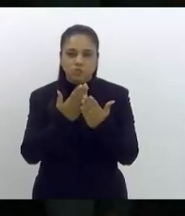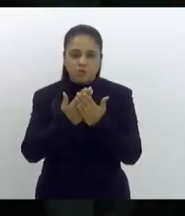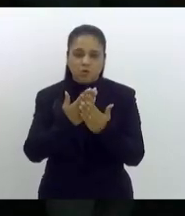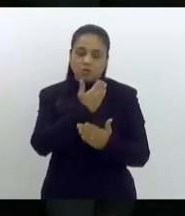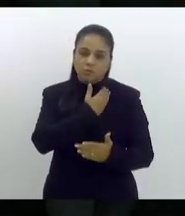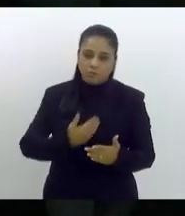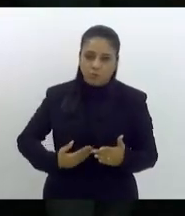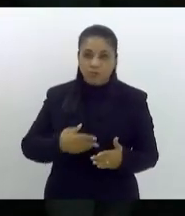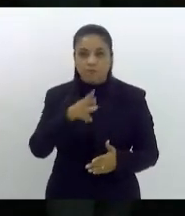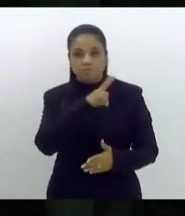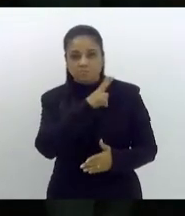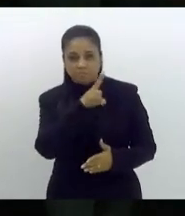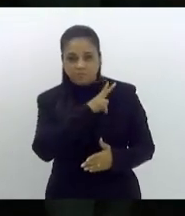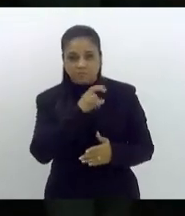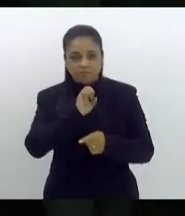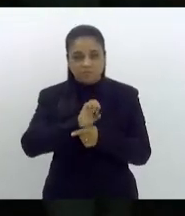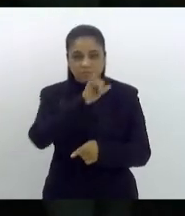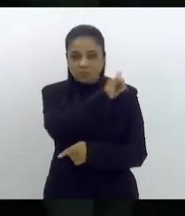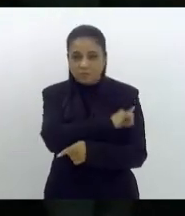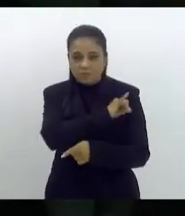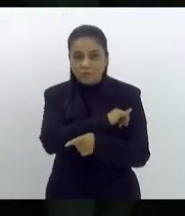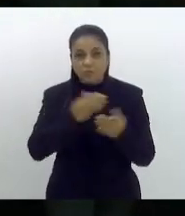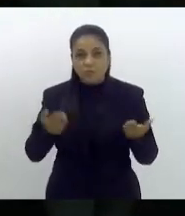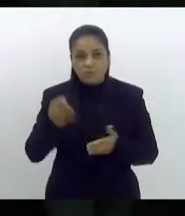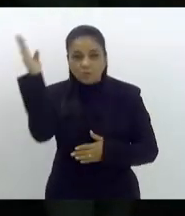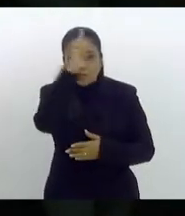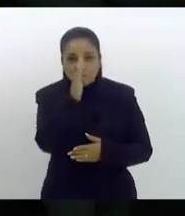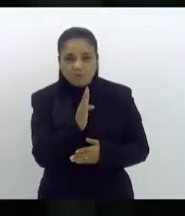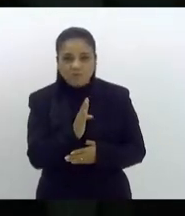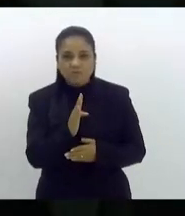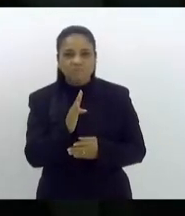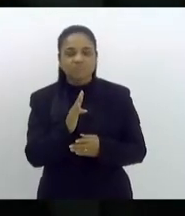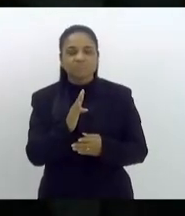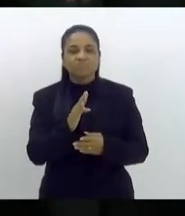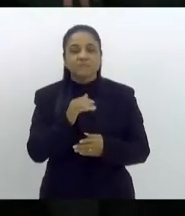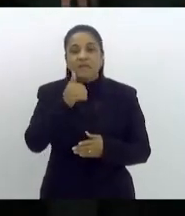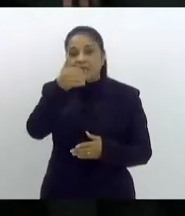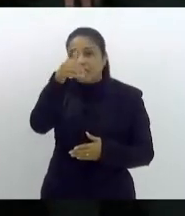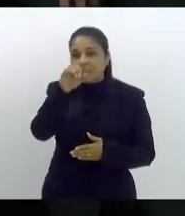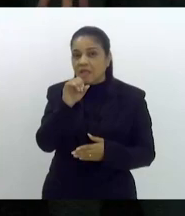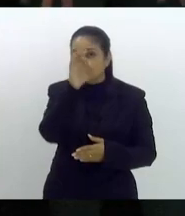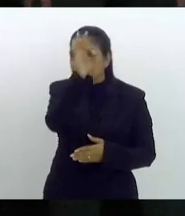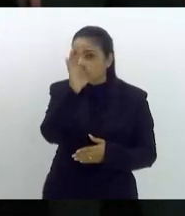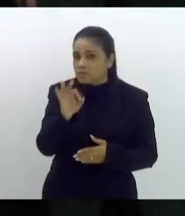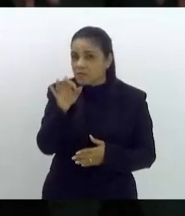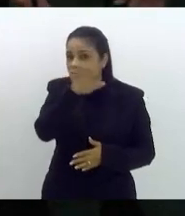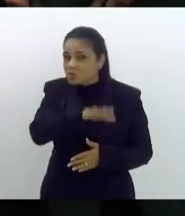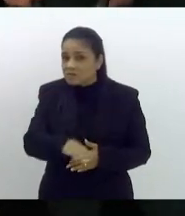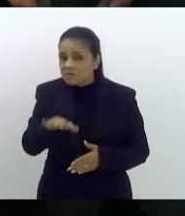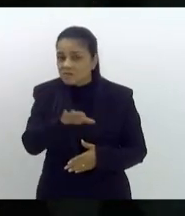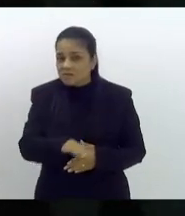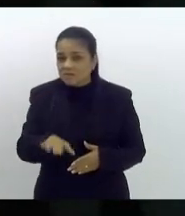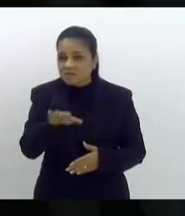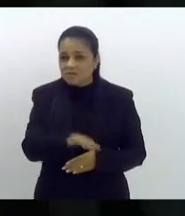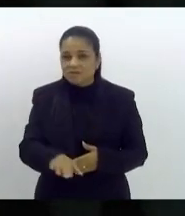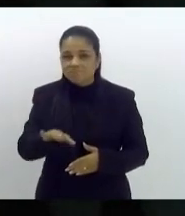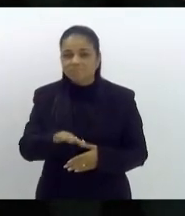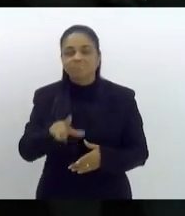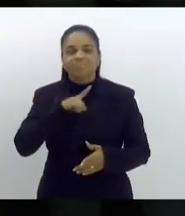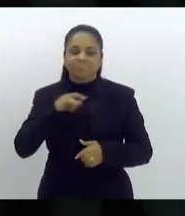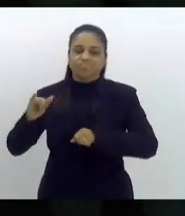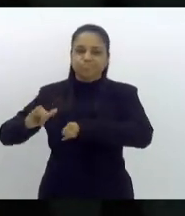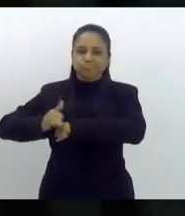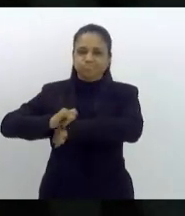hoje no Brasil cerca de 10% das nossas crianças tem